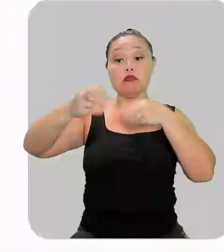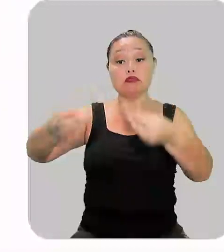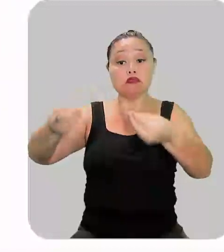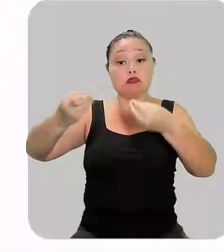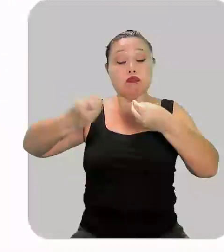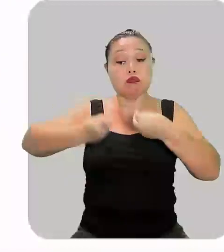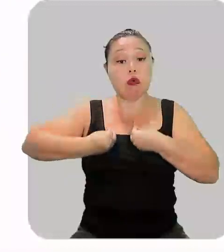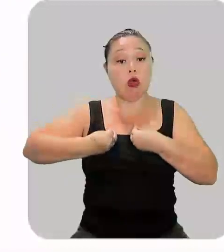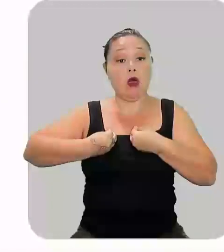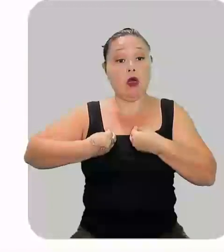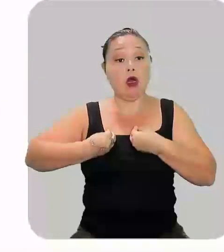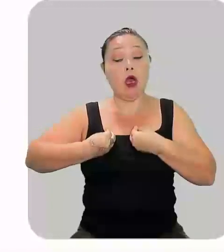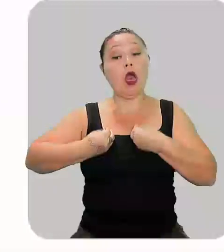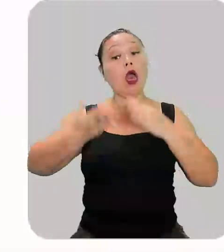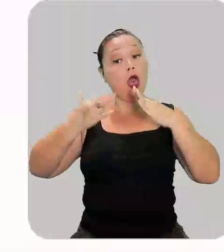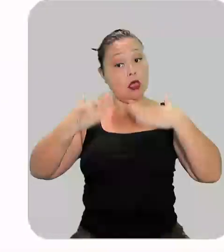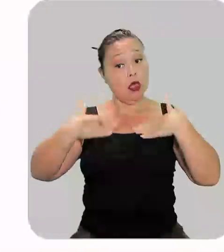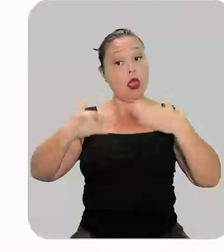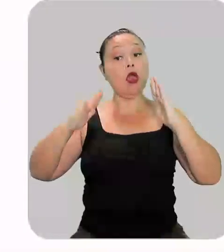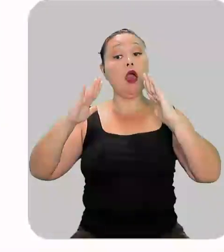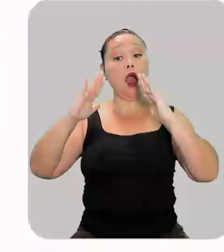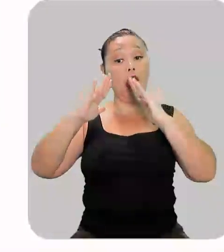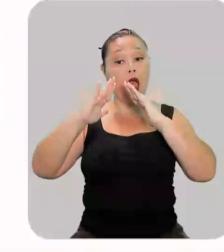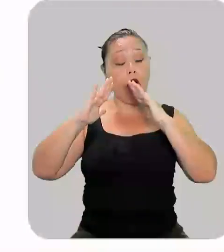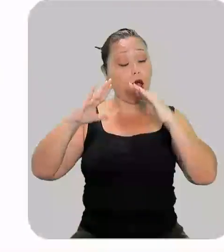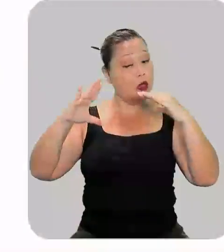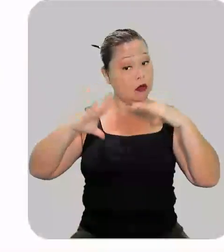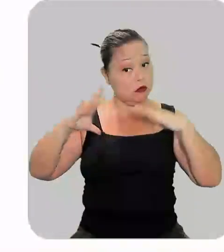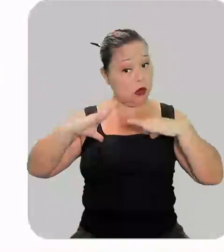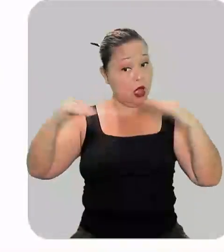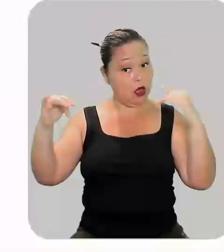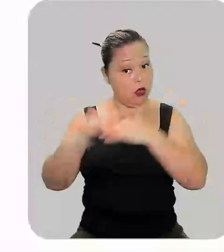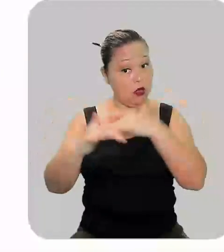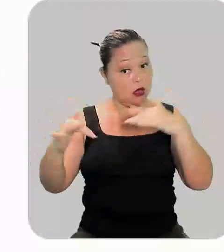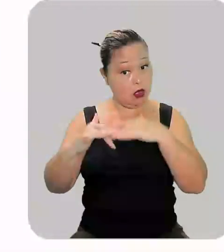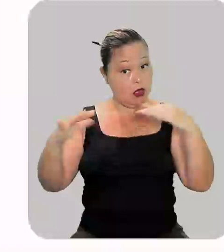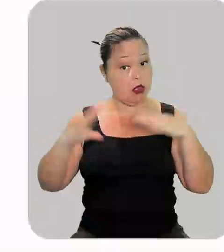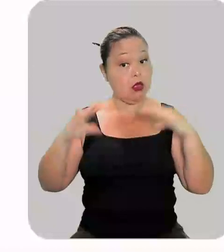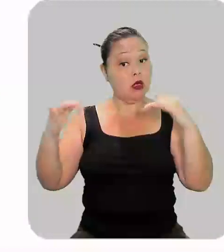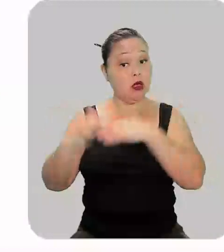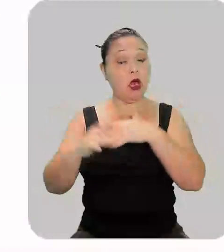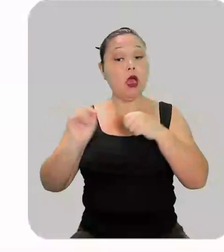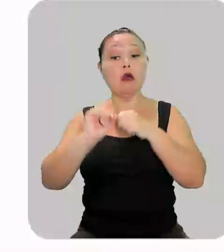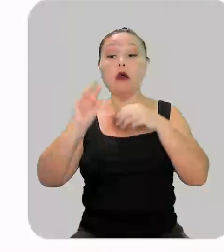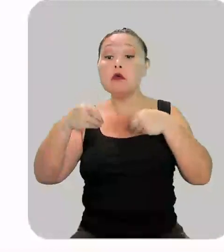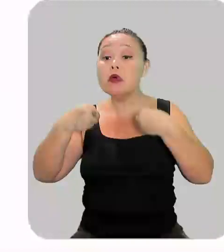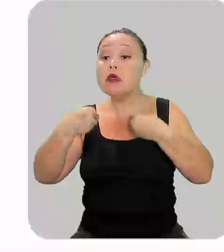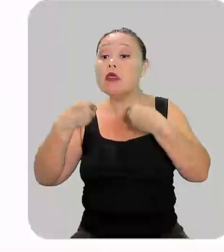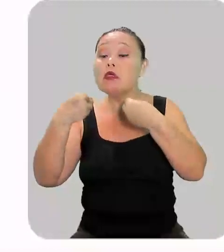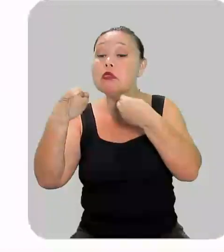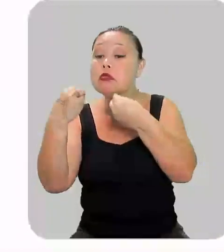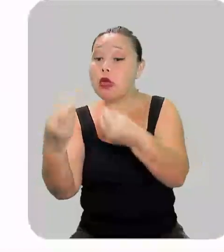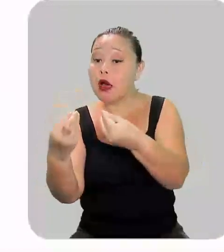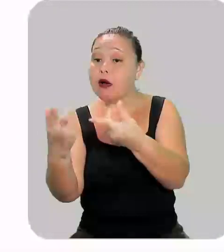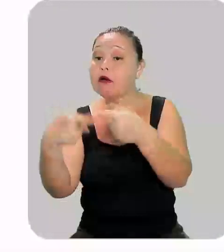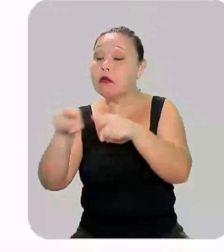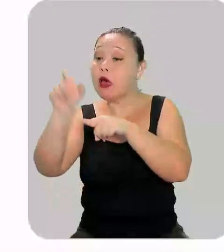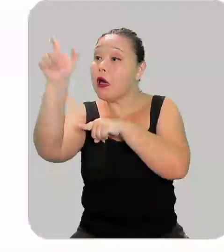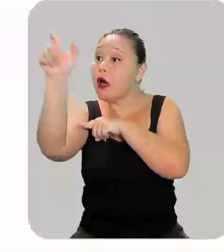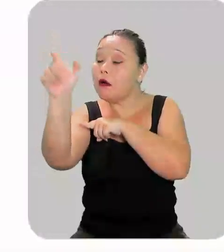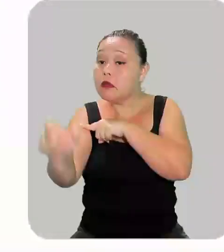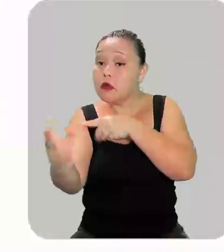objeto até sua cidade e poderá ter que recompensar a pessoa que lhe restituir